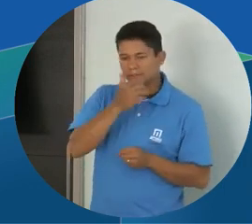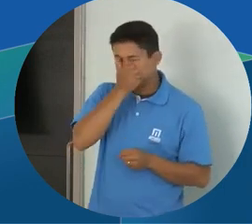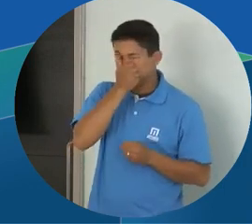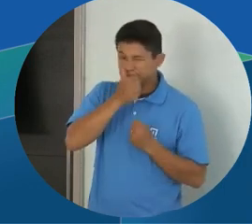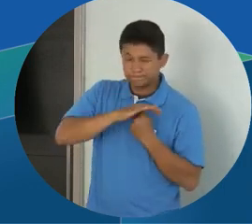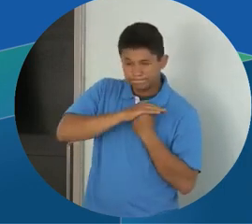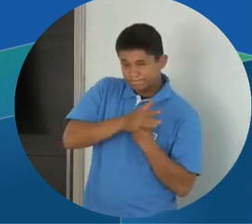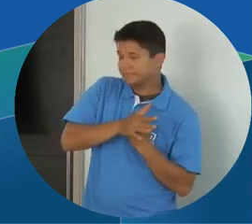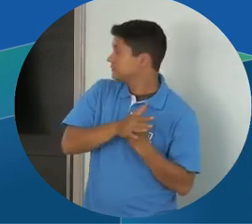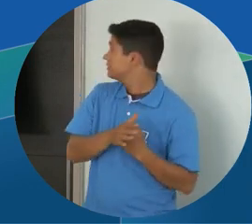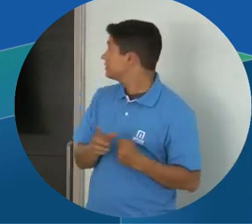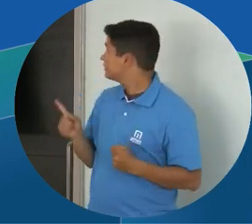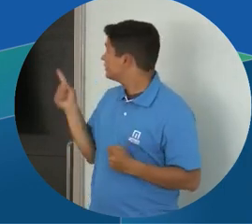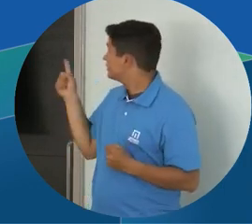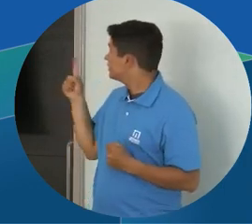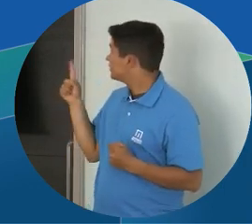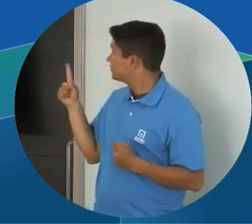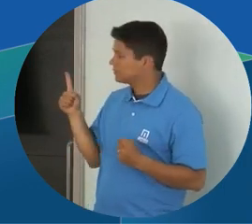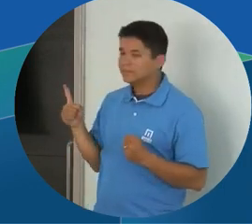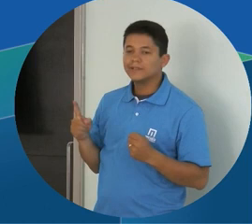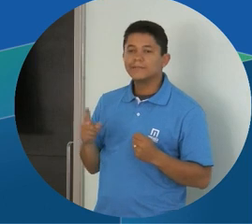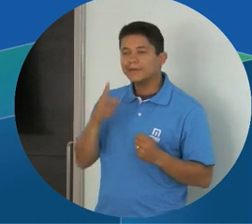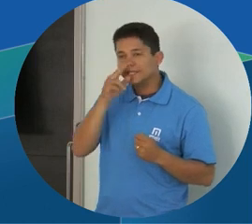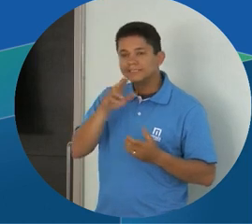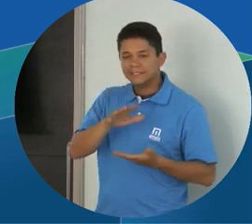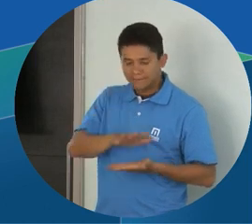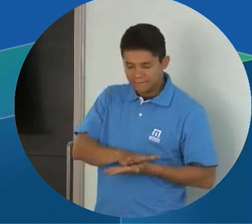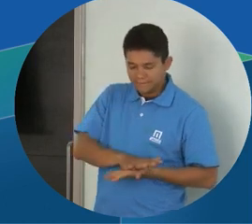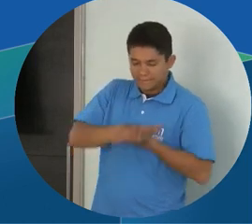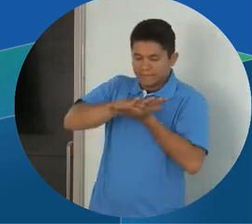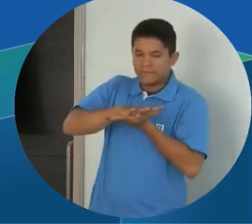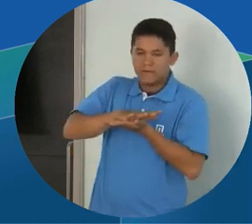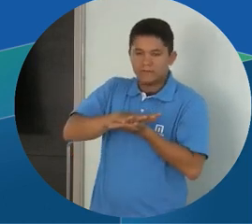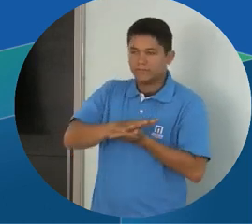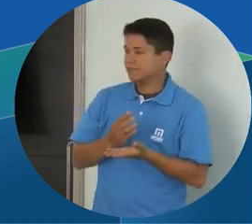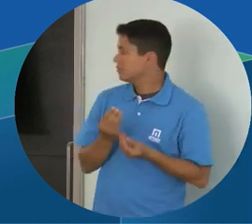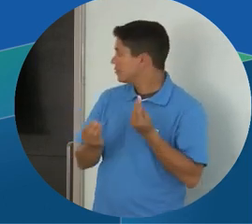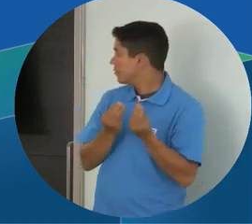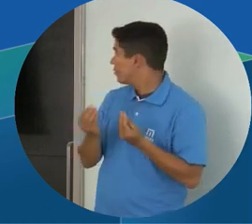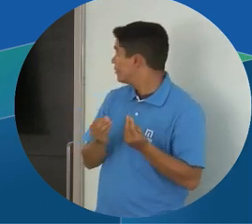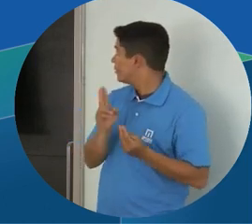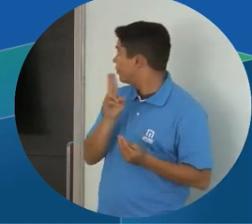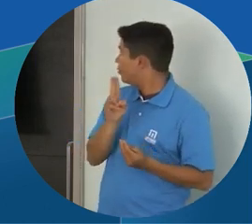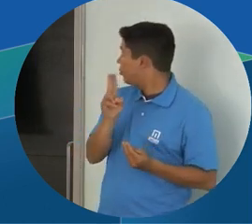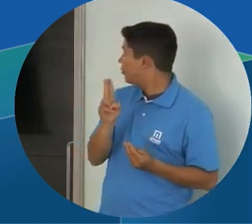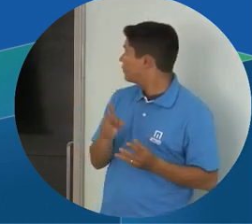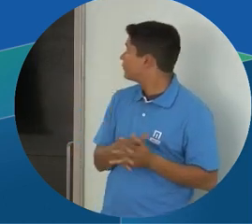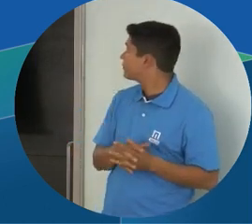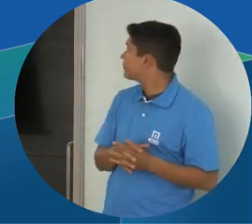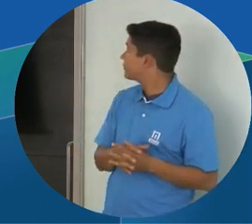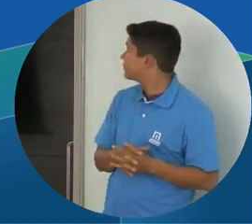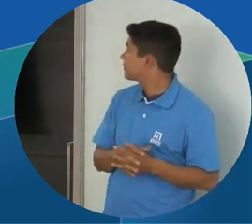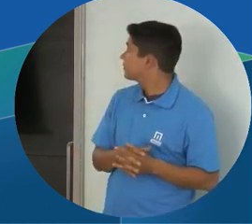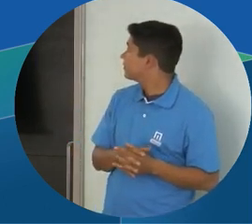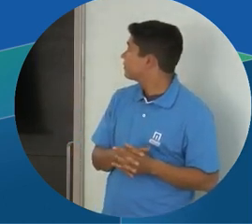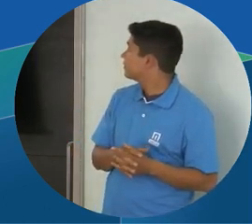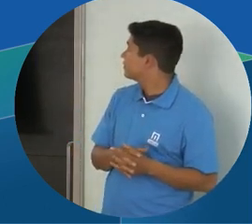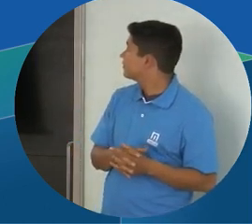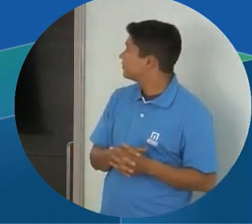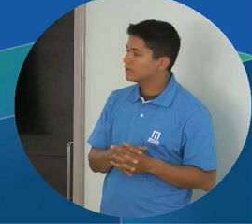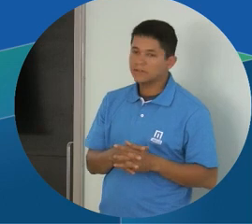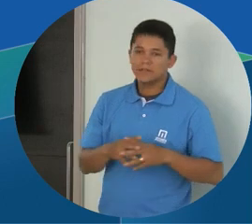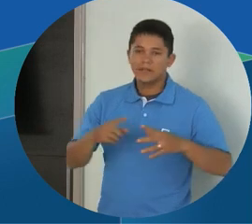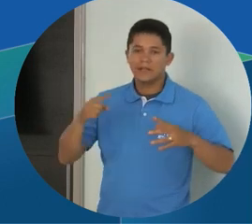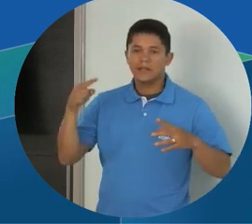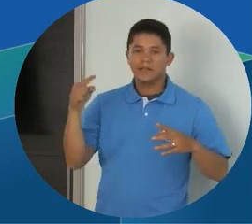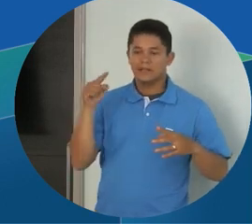solo, no sentido contrário também, que está mencionado como U, e os esforços horizontais, aí, desde o empuxo